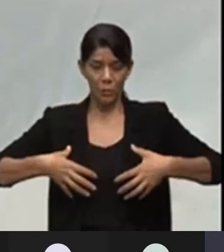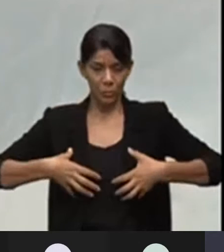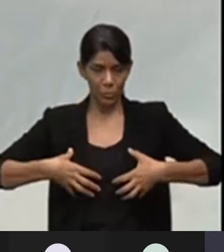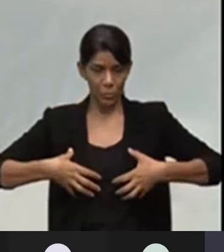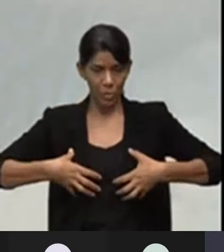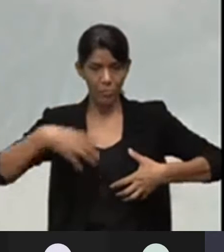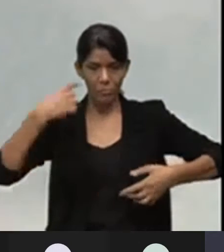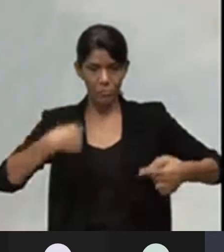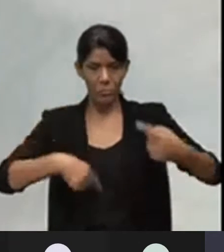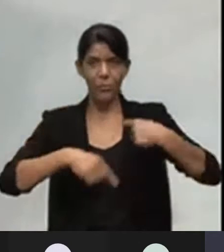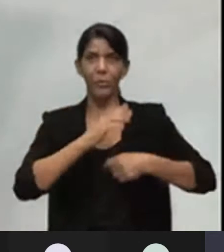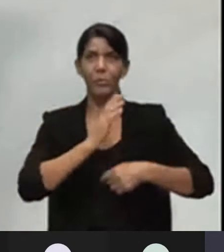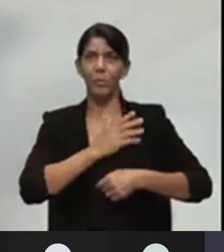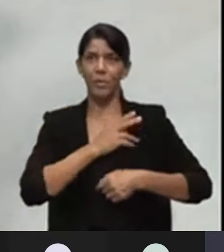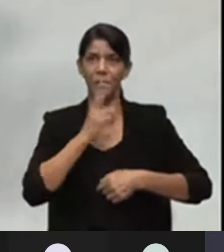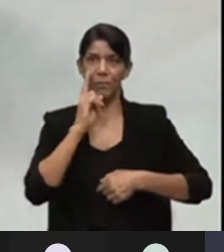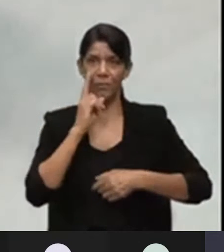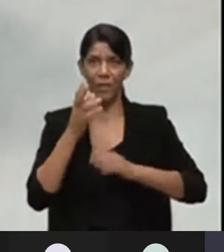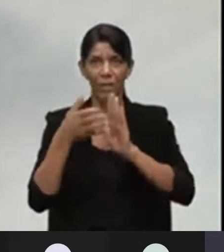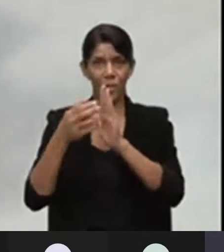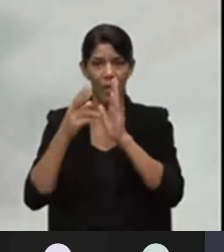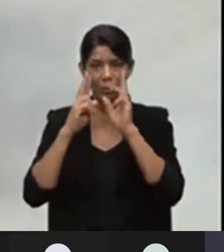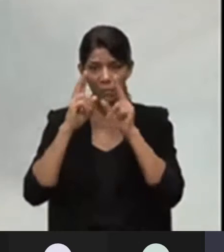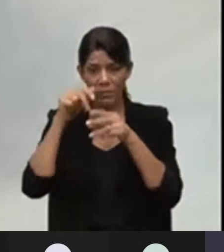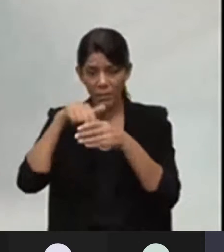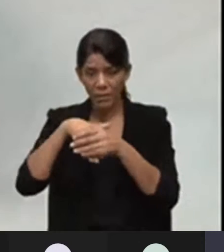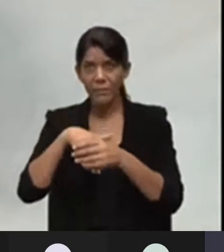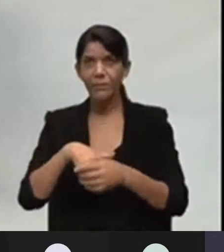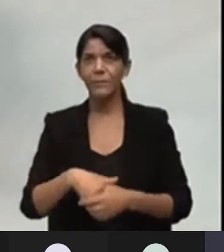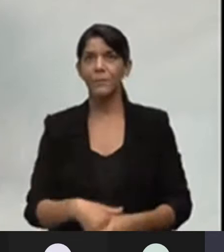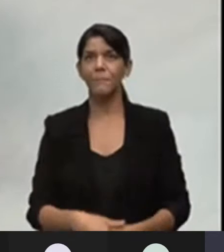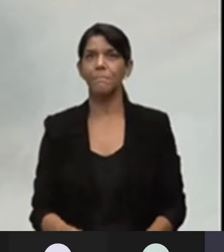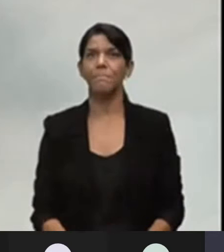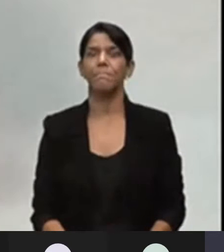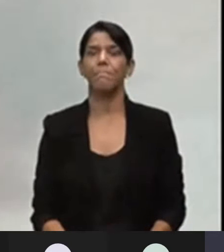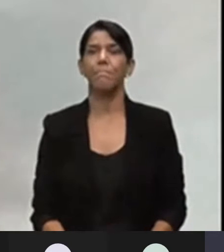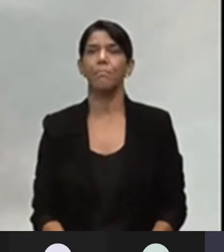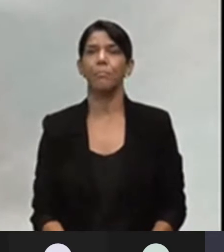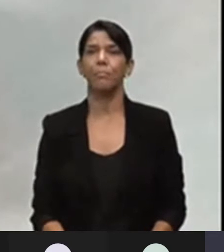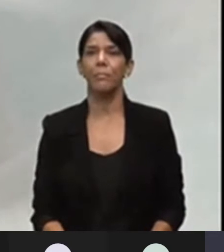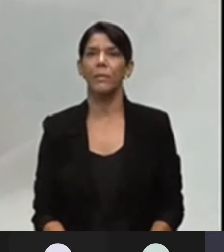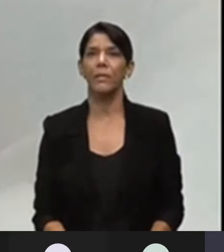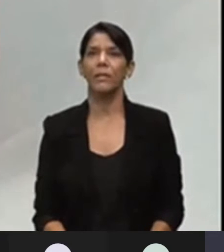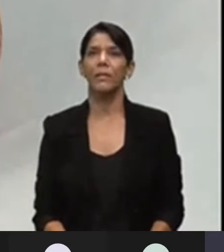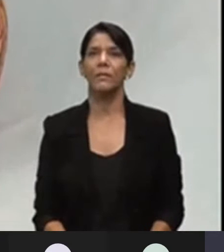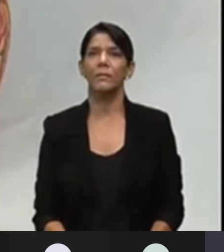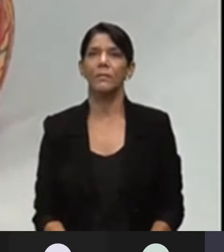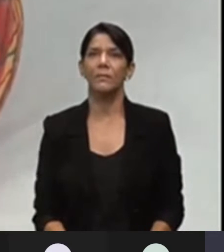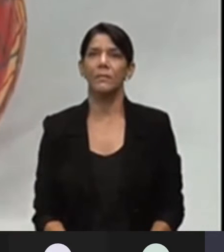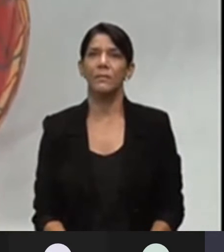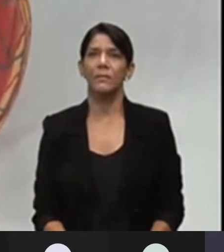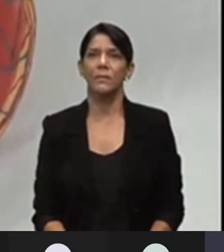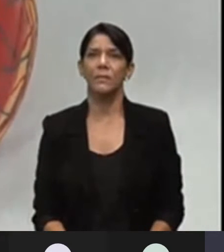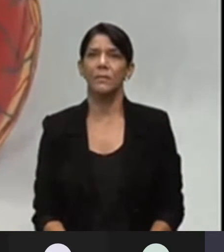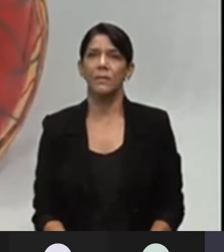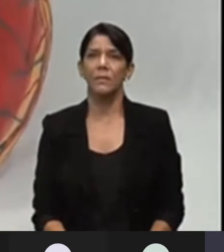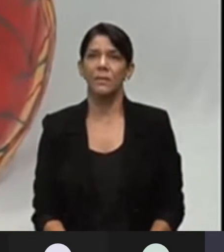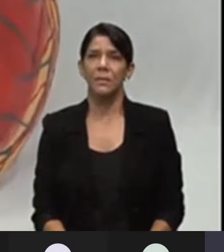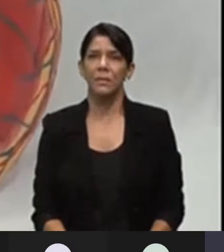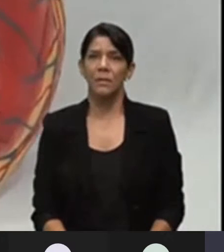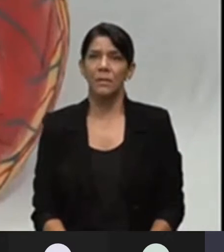para o coração. Então, removendo aí só para ficar mais fácil para a gente observar, né? Então, aqui nós temos, ó, né, as estruturas,